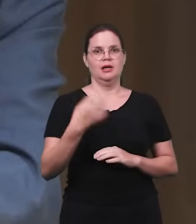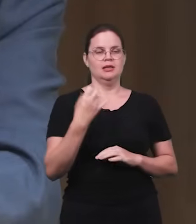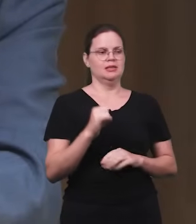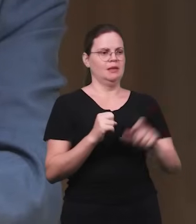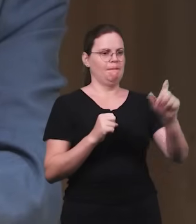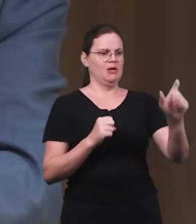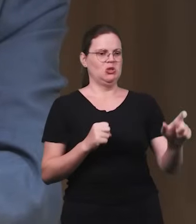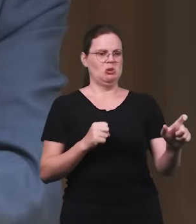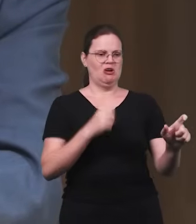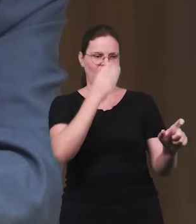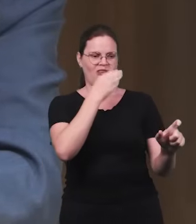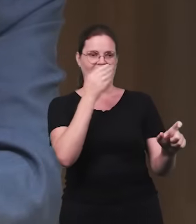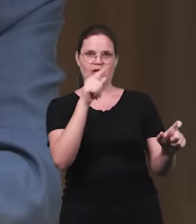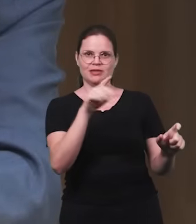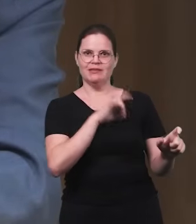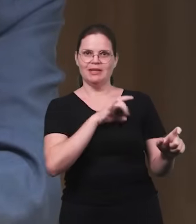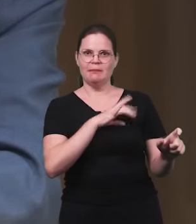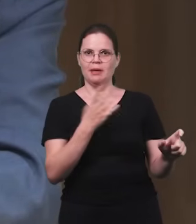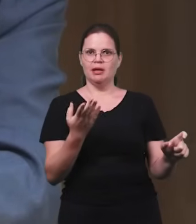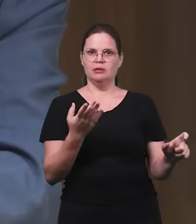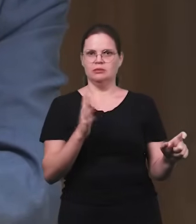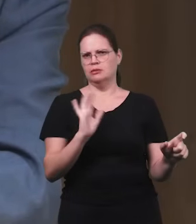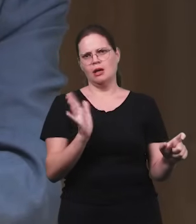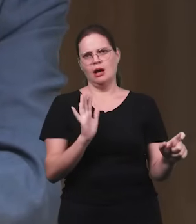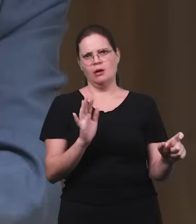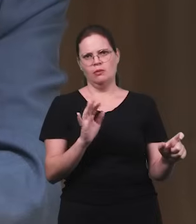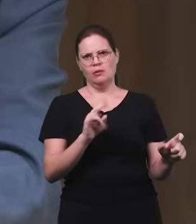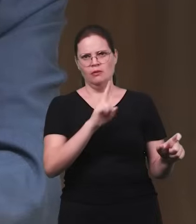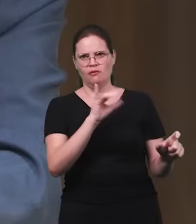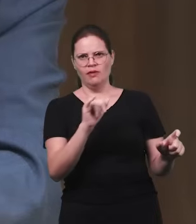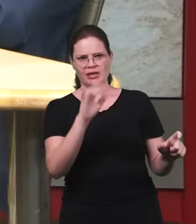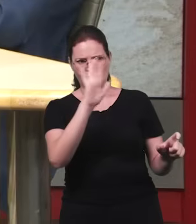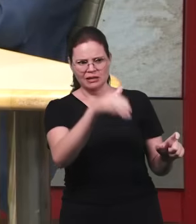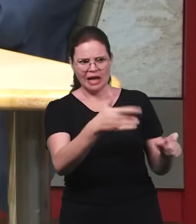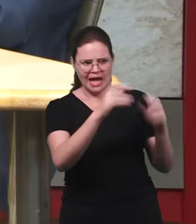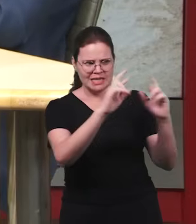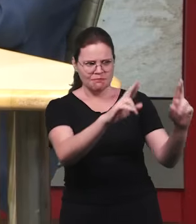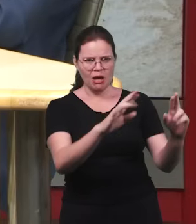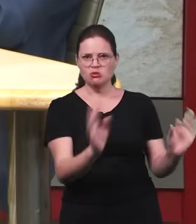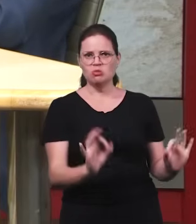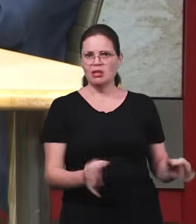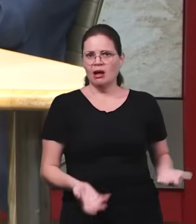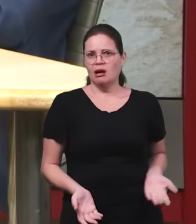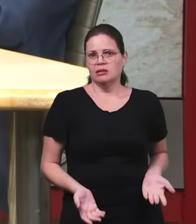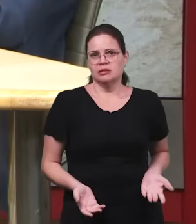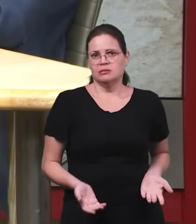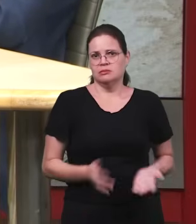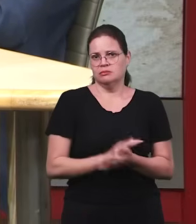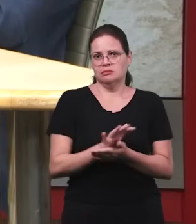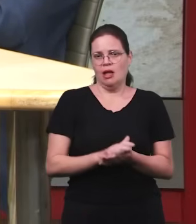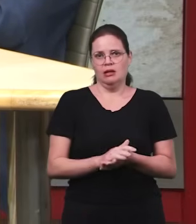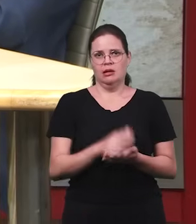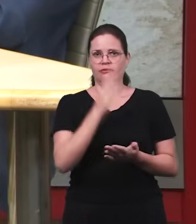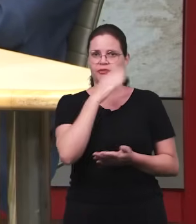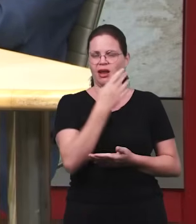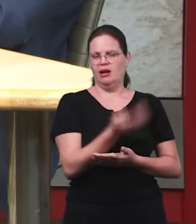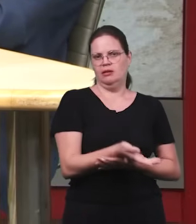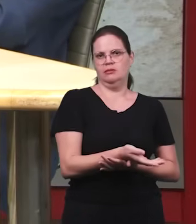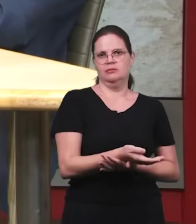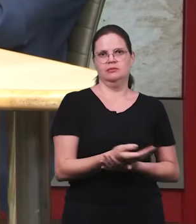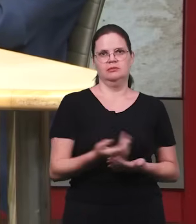algum. Porque essa pessoa não há ameaça alguma, outra palavra menor que eu não achei